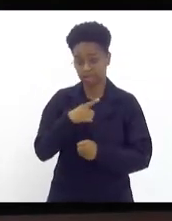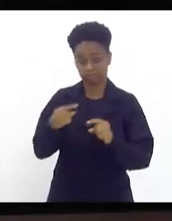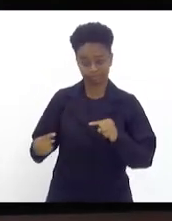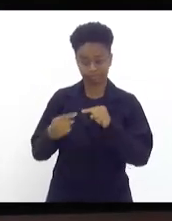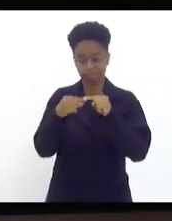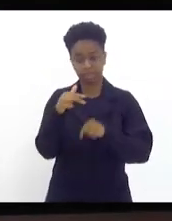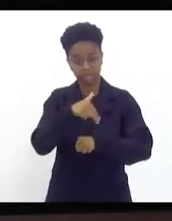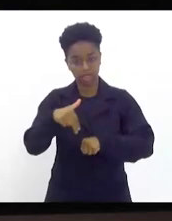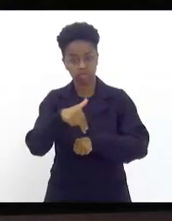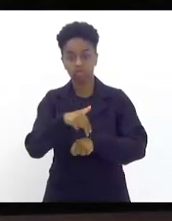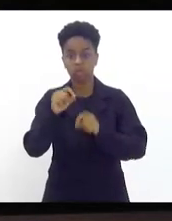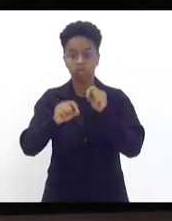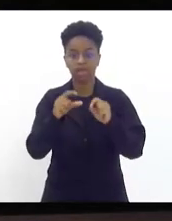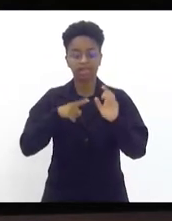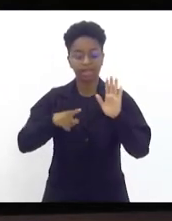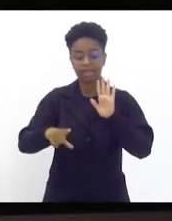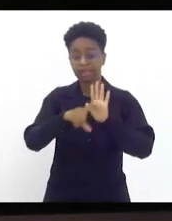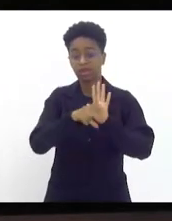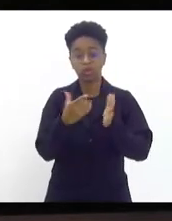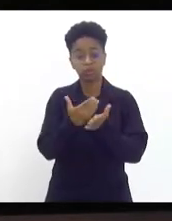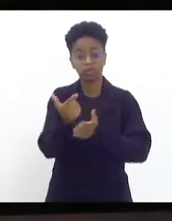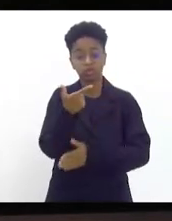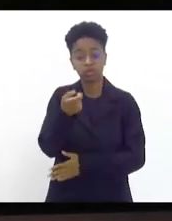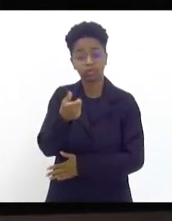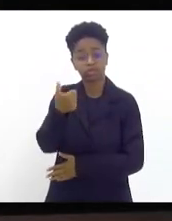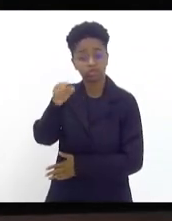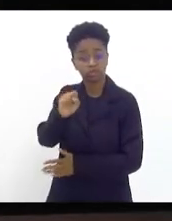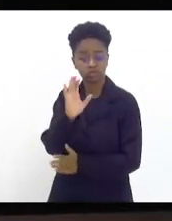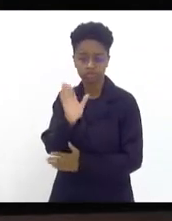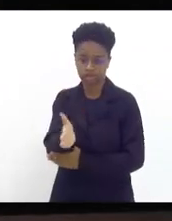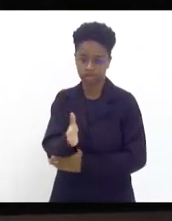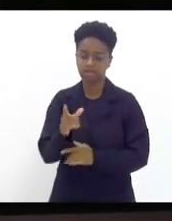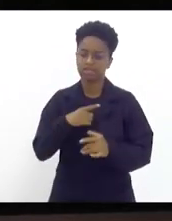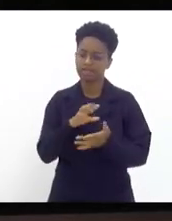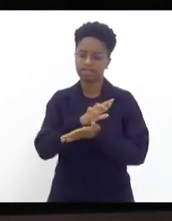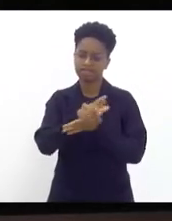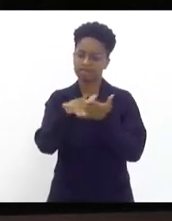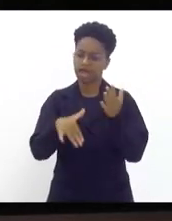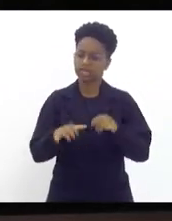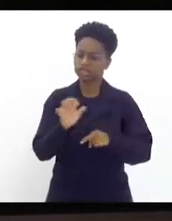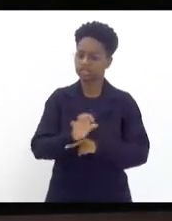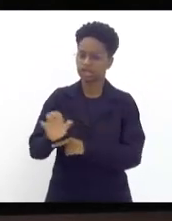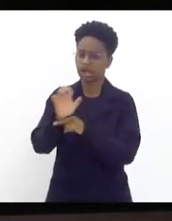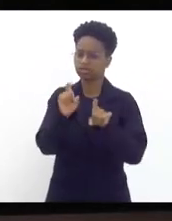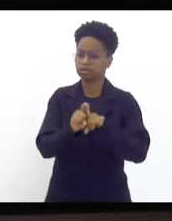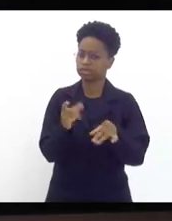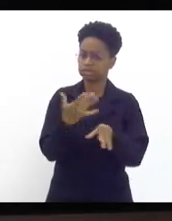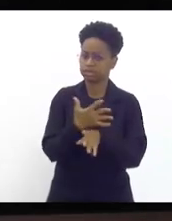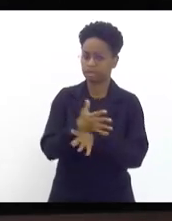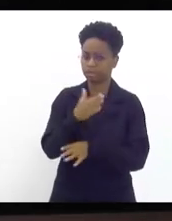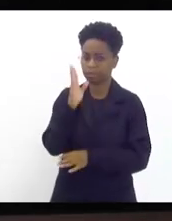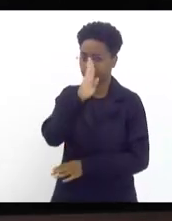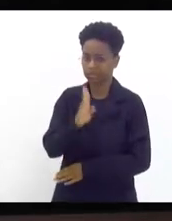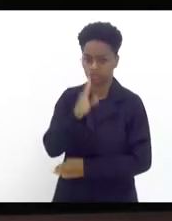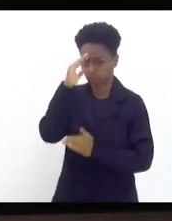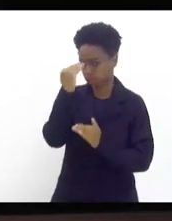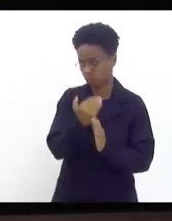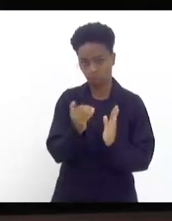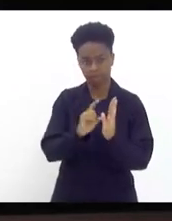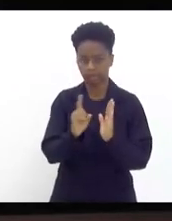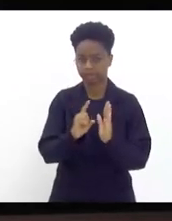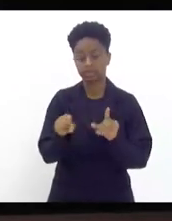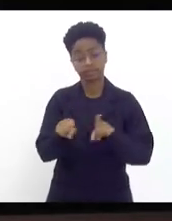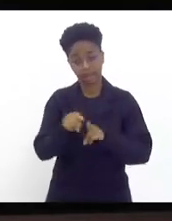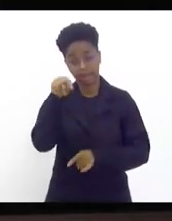do magistério que a lei desde 2018 e tem a gente vários estados e municípios pelo Brasil que não cumpre o estado do Rio de